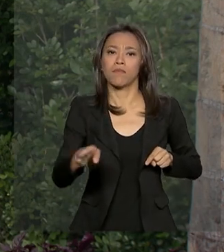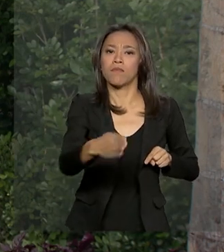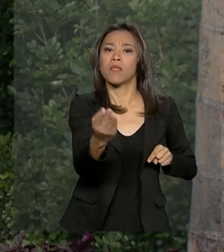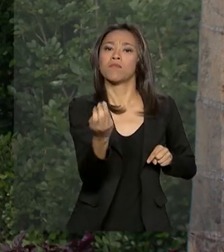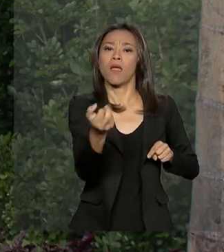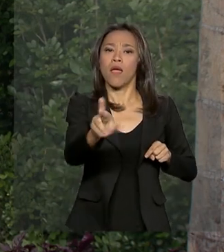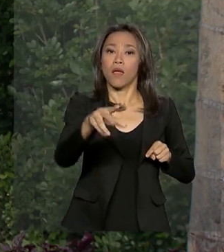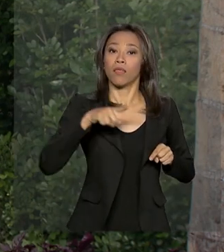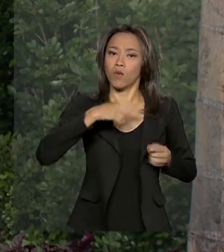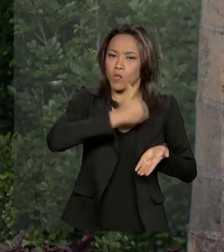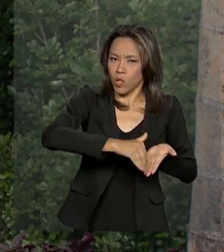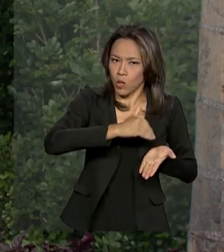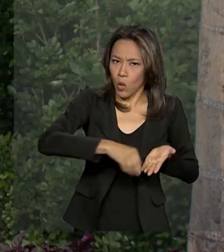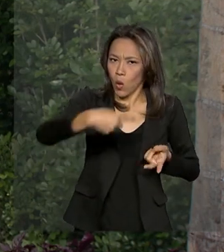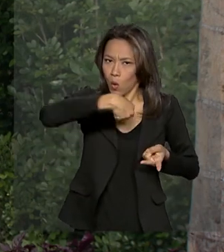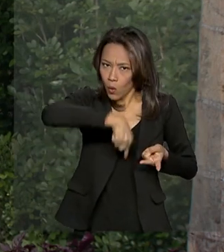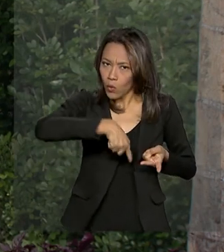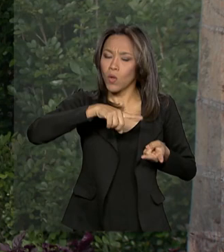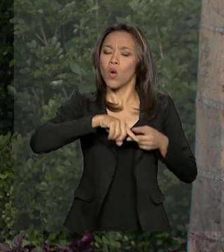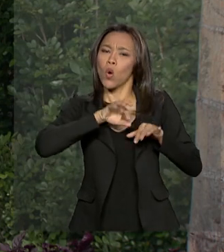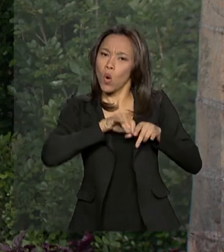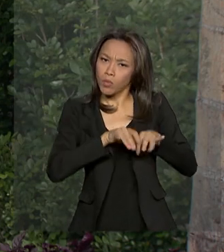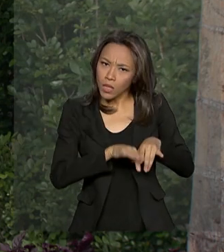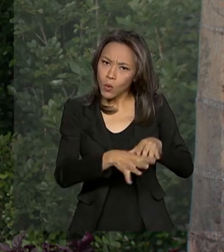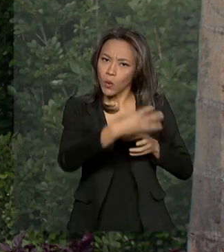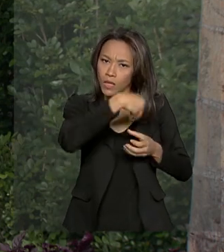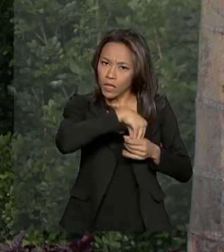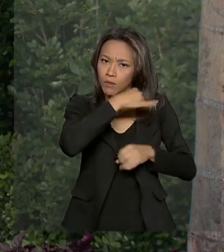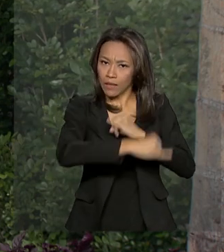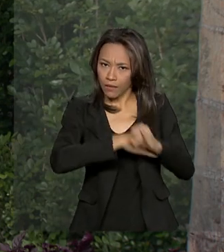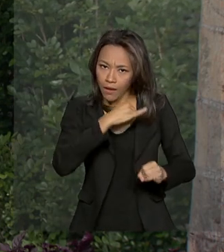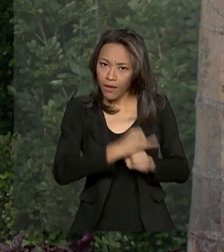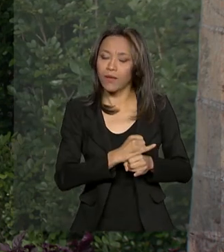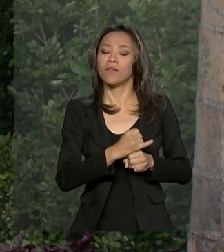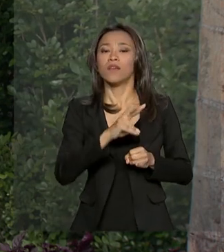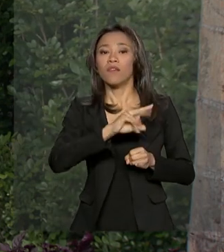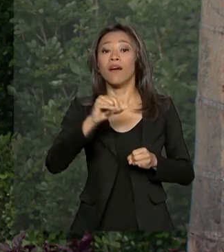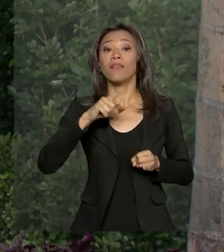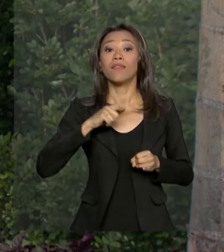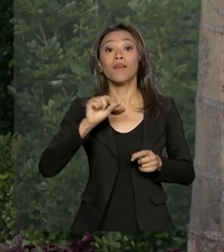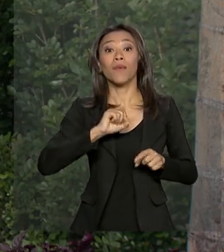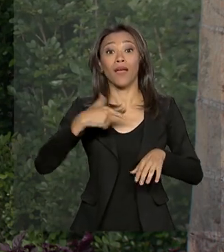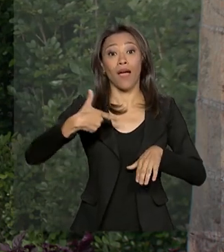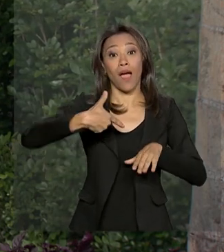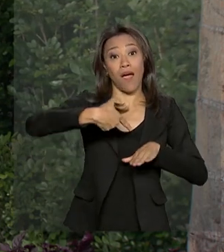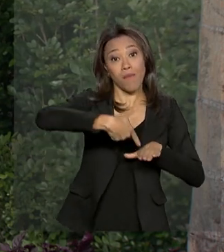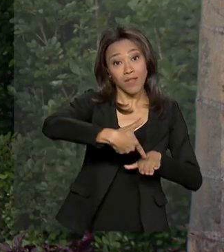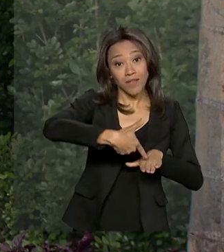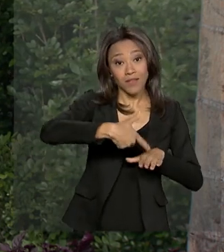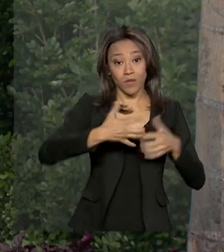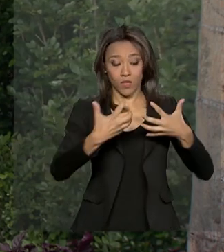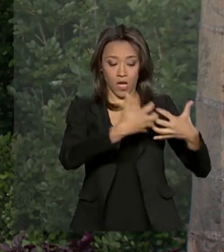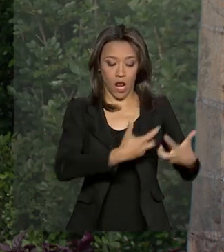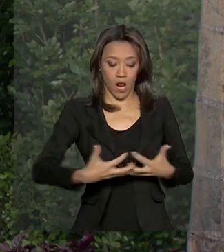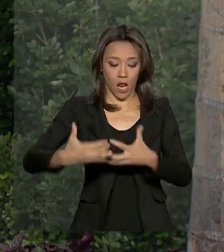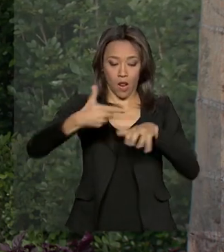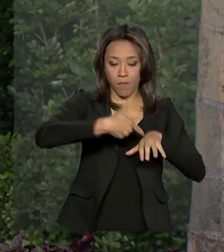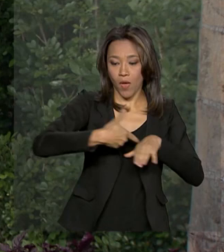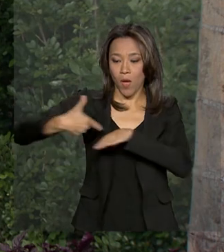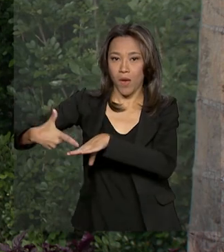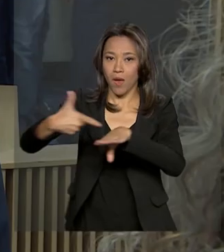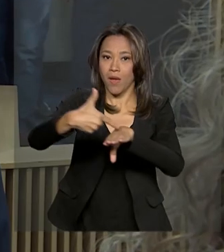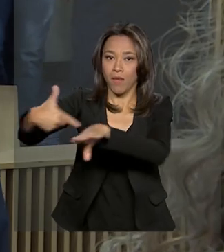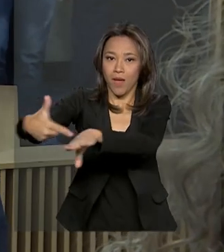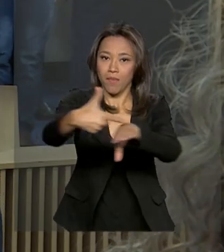escritório container com computador e internet e também vão poder abastecer os caminhões com óleo diesel mais